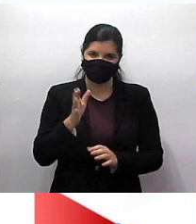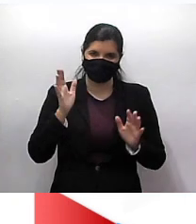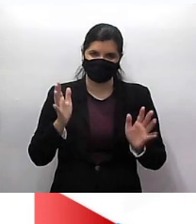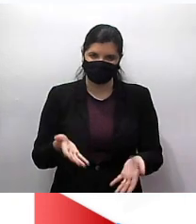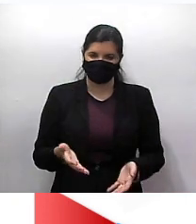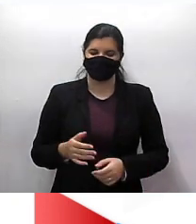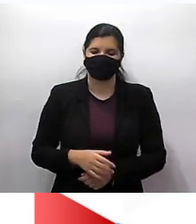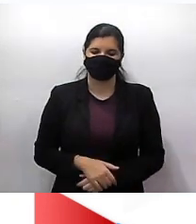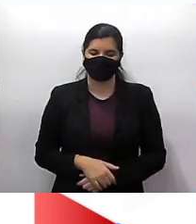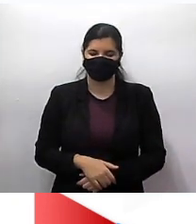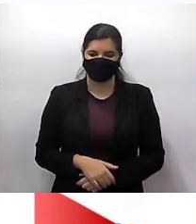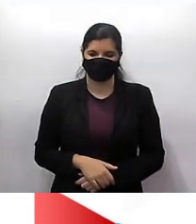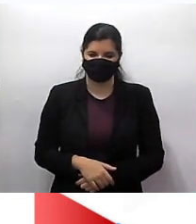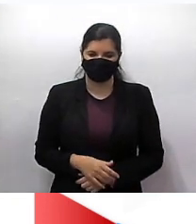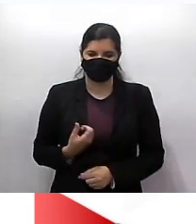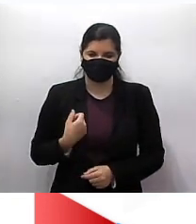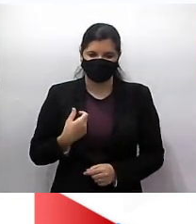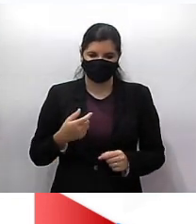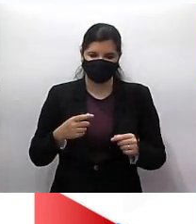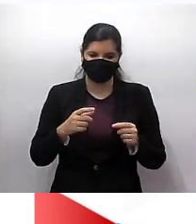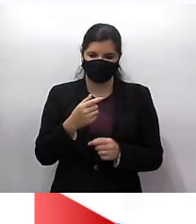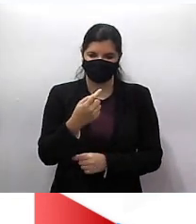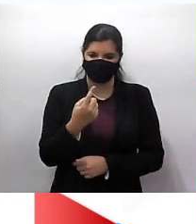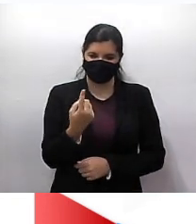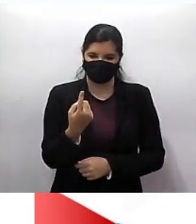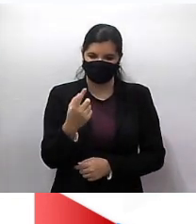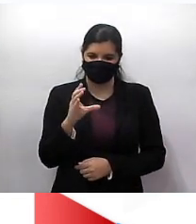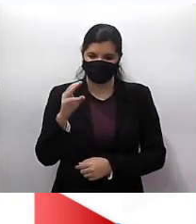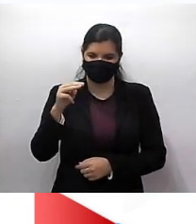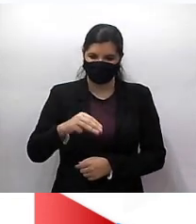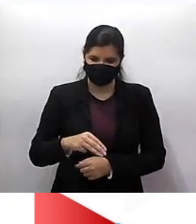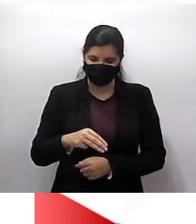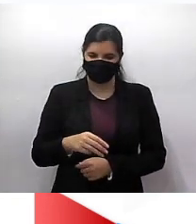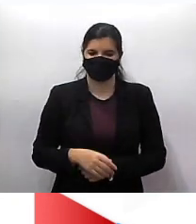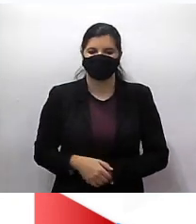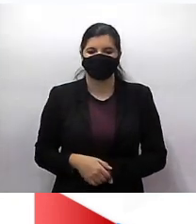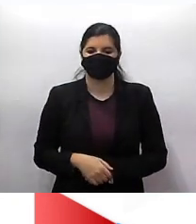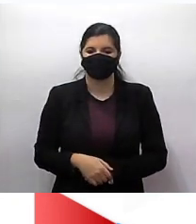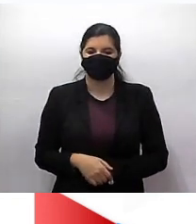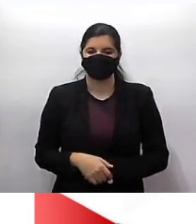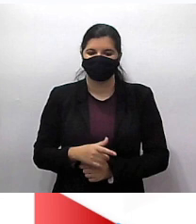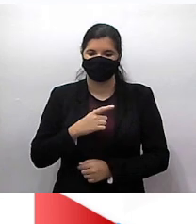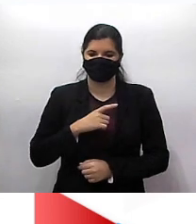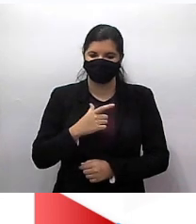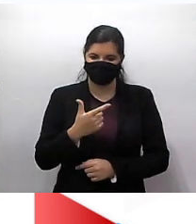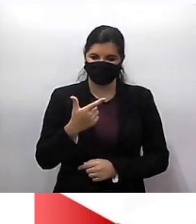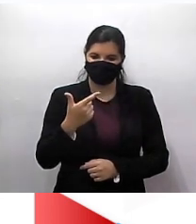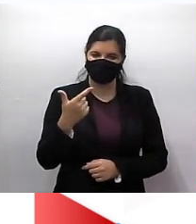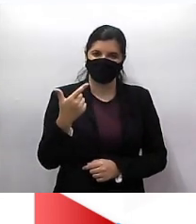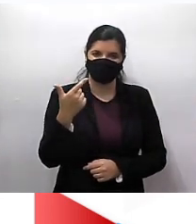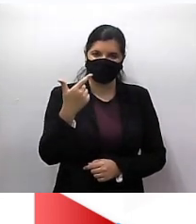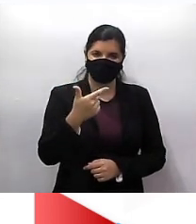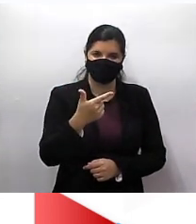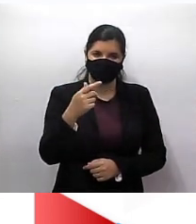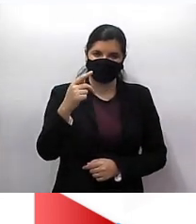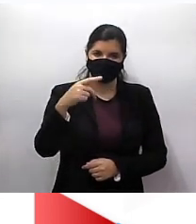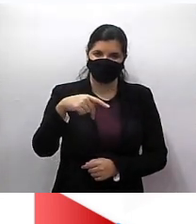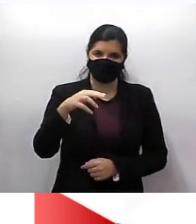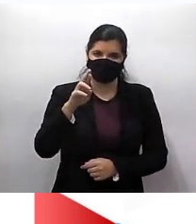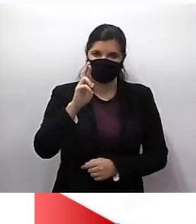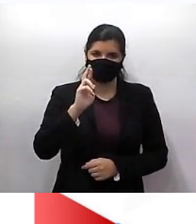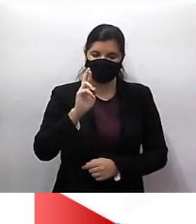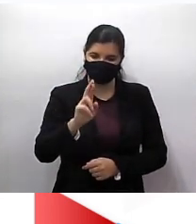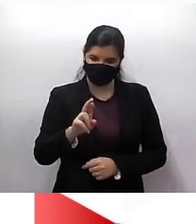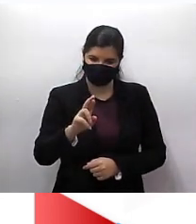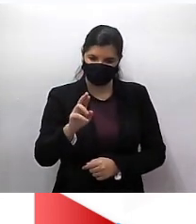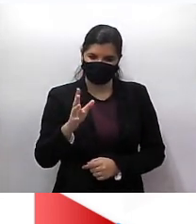Fechou? Então, vamos supor que o quadrado tenha 1 centímetro. Bom, esse quadrado tem 1 centímetro, esse quadradinho tem 1